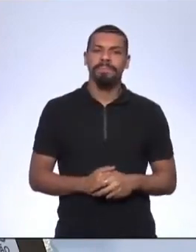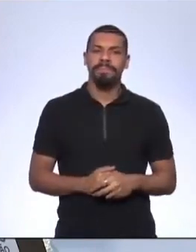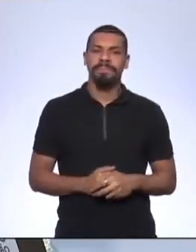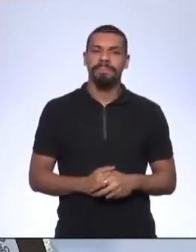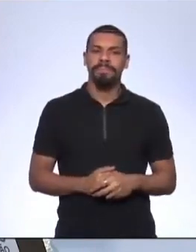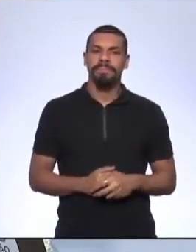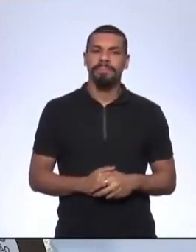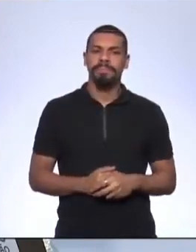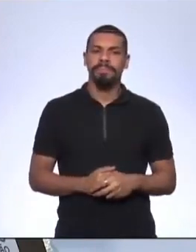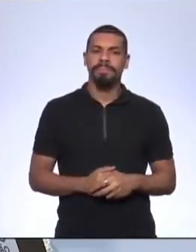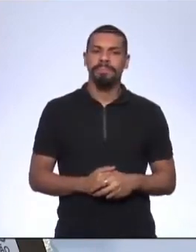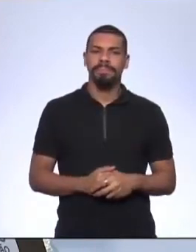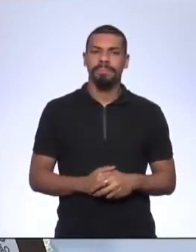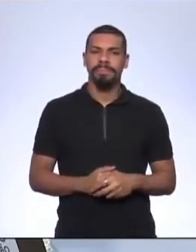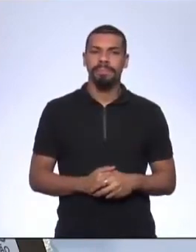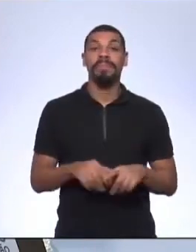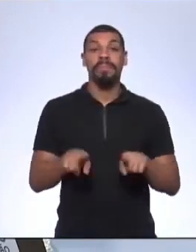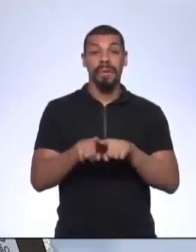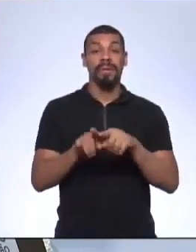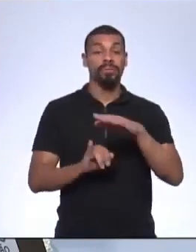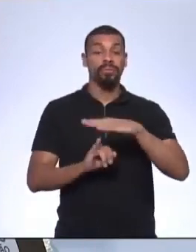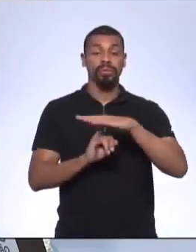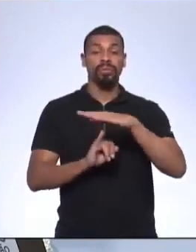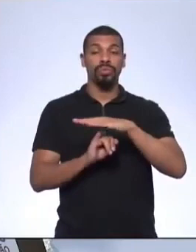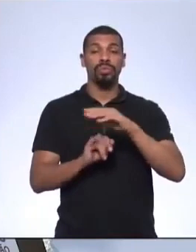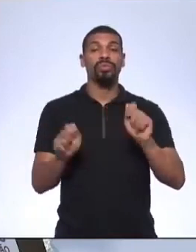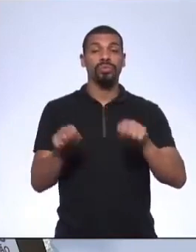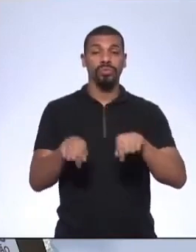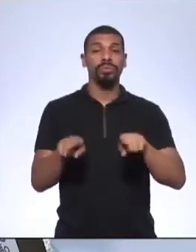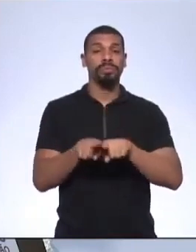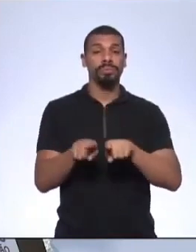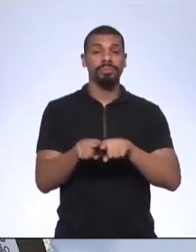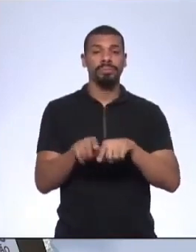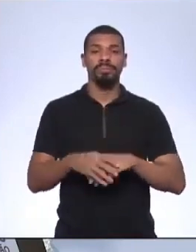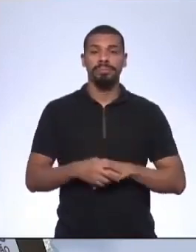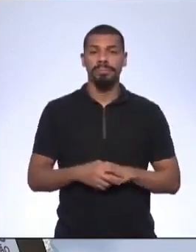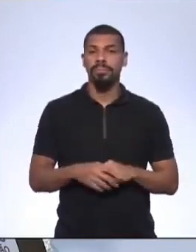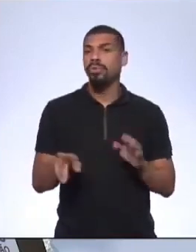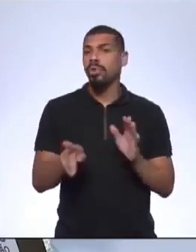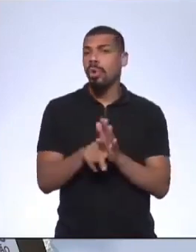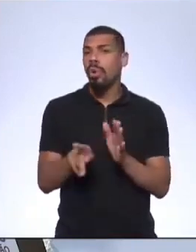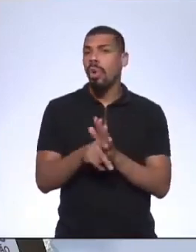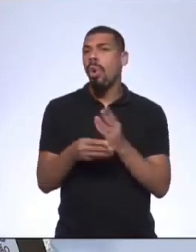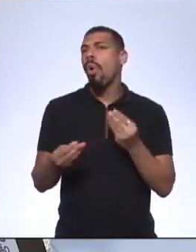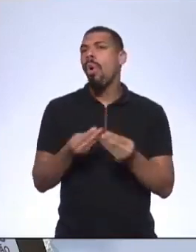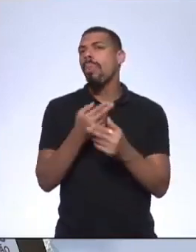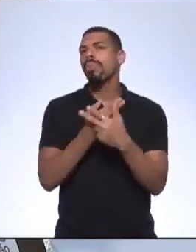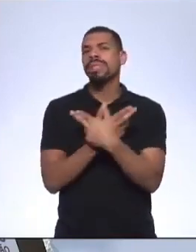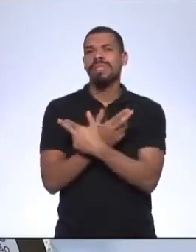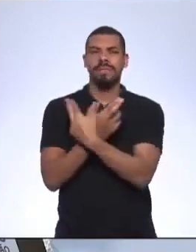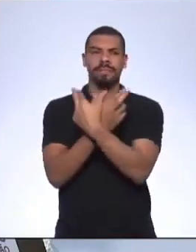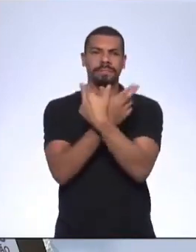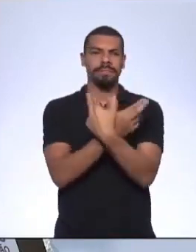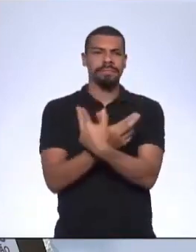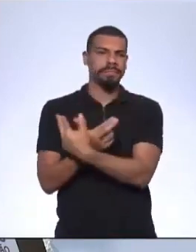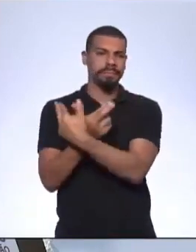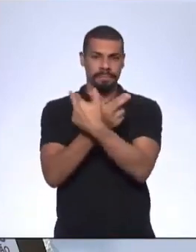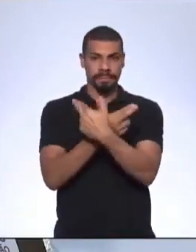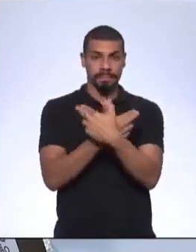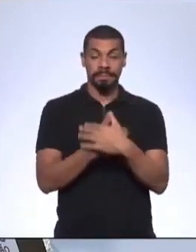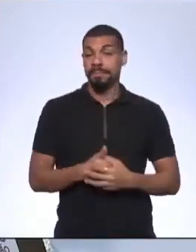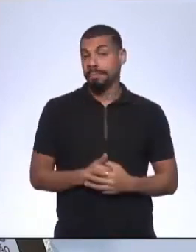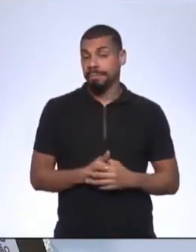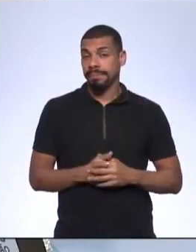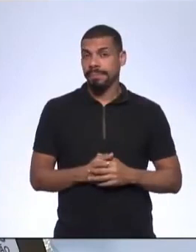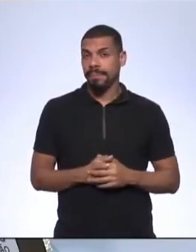No INPE, perdão, no Instituto Nacional de Pesquisas Espaciais que faz isso, faz desenvolvimento inclusive de combustível de satélite. E agora a gente tem um satélite, de forma